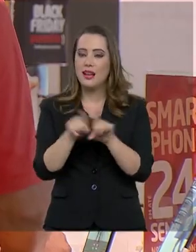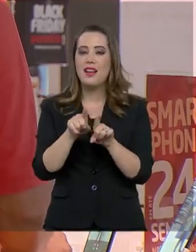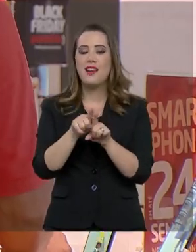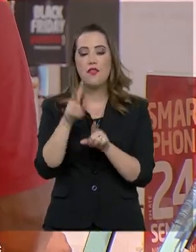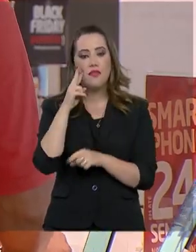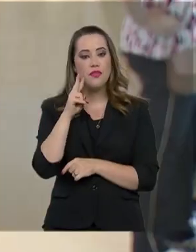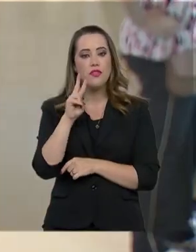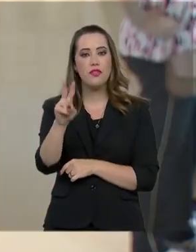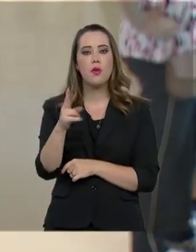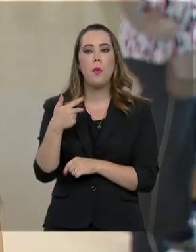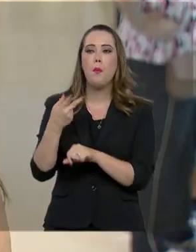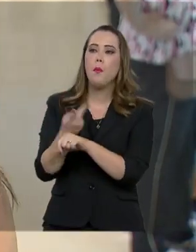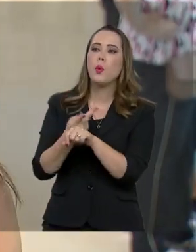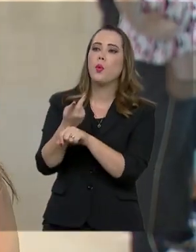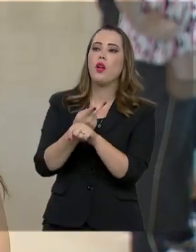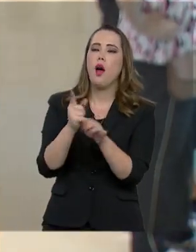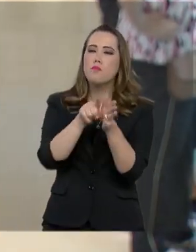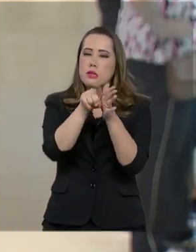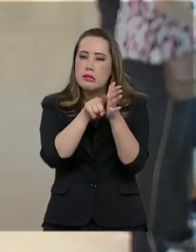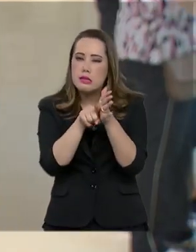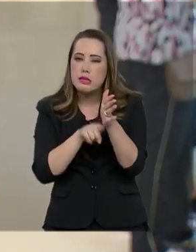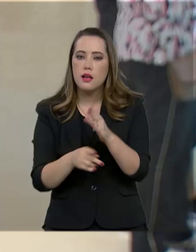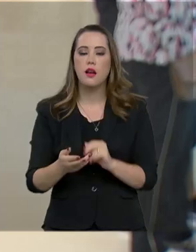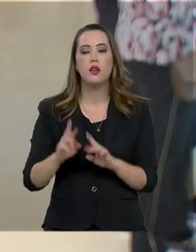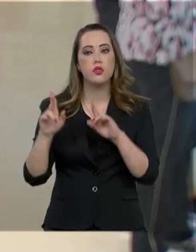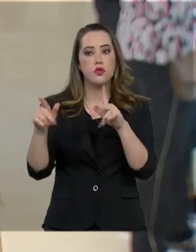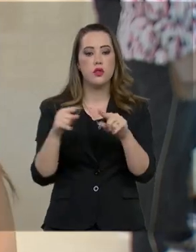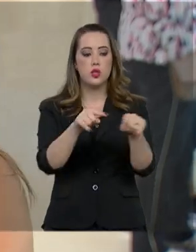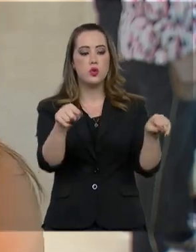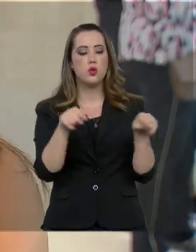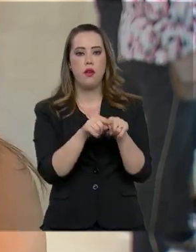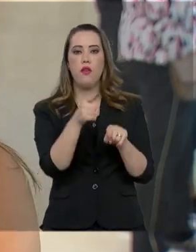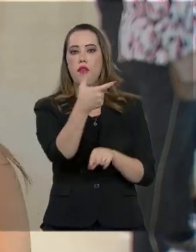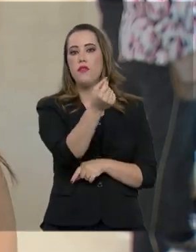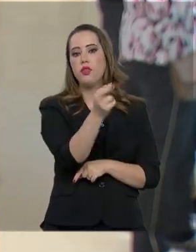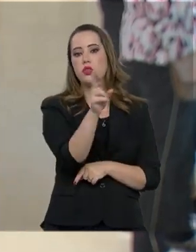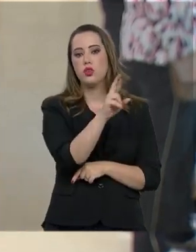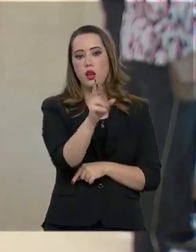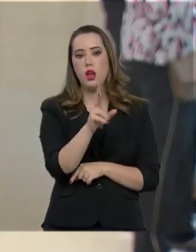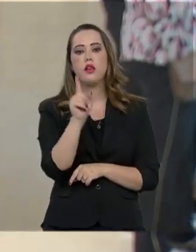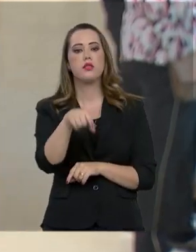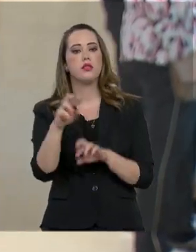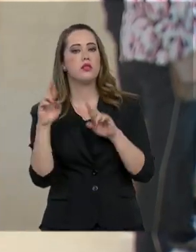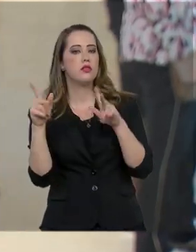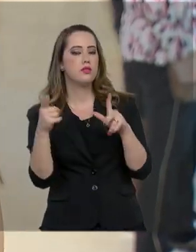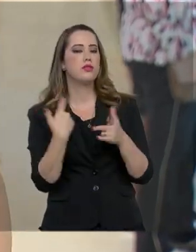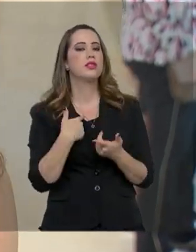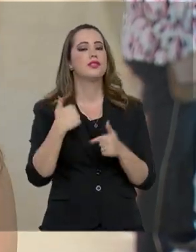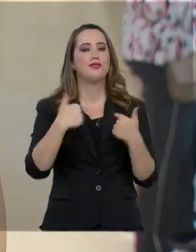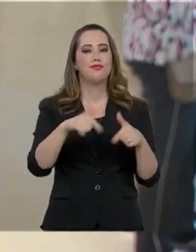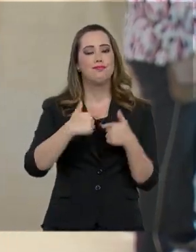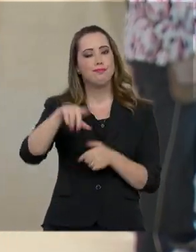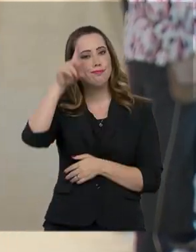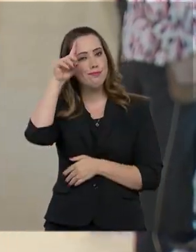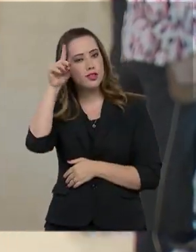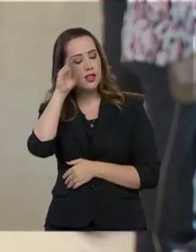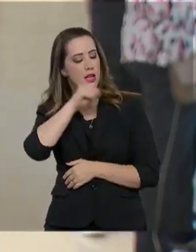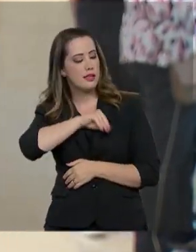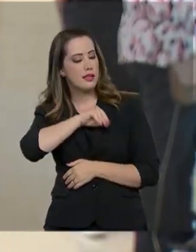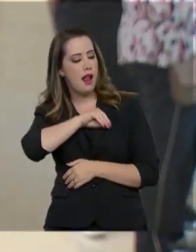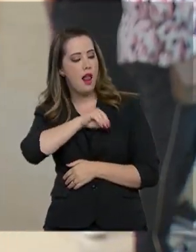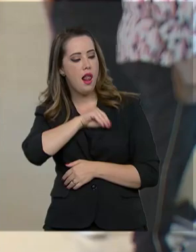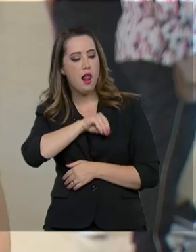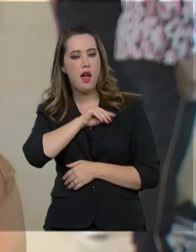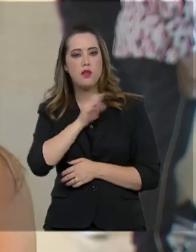pesquisando diferença de uma loja pra outra é 20 reais que faz a diferença pra gente que trabalha dia a dia não tem salário assim